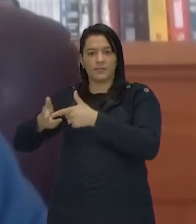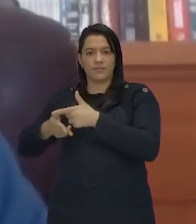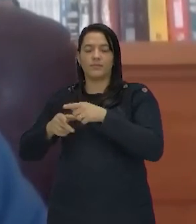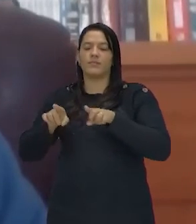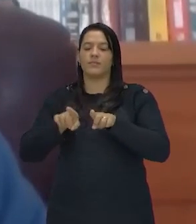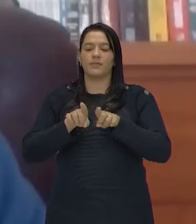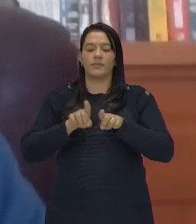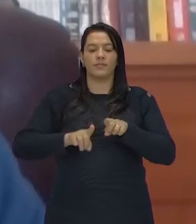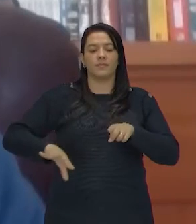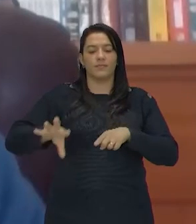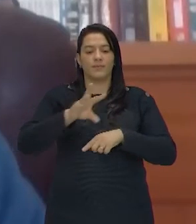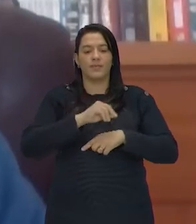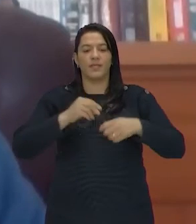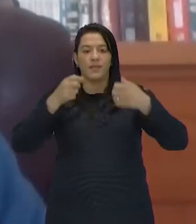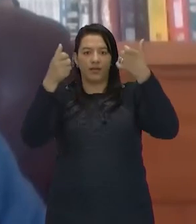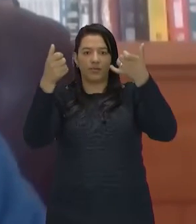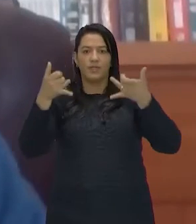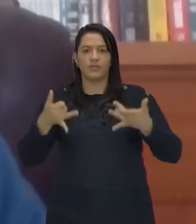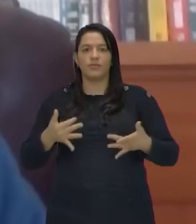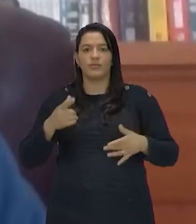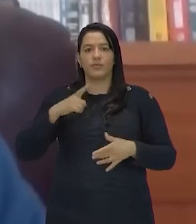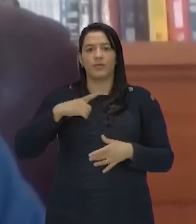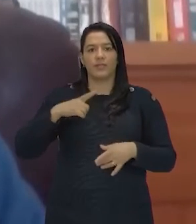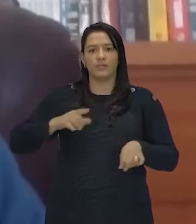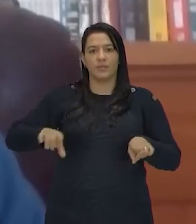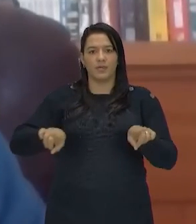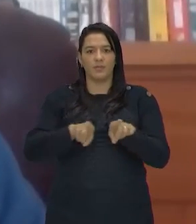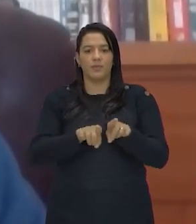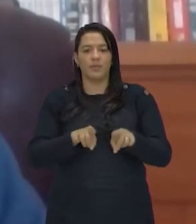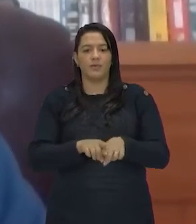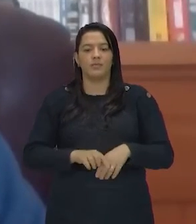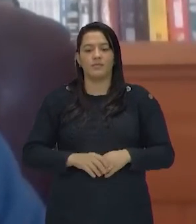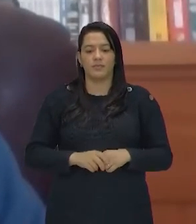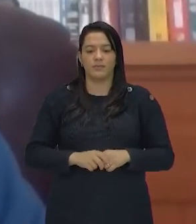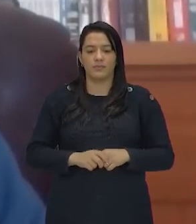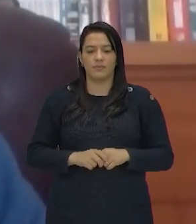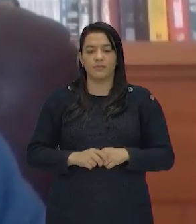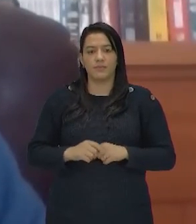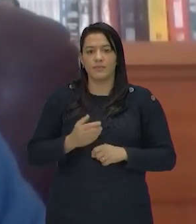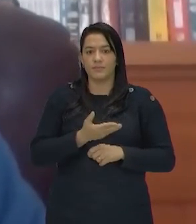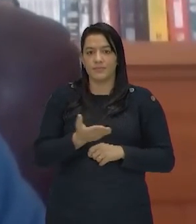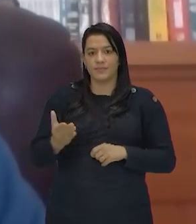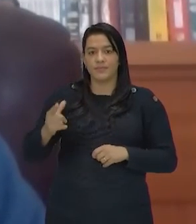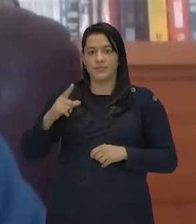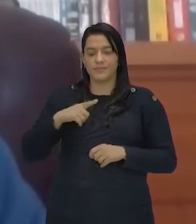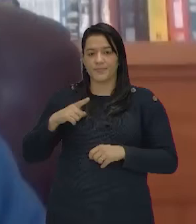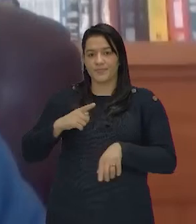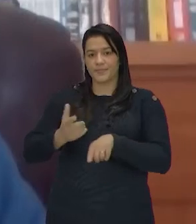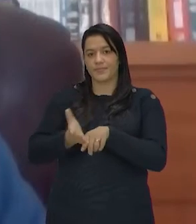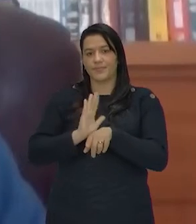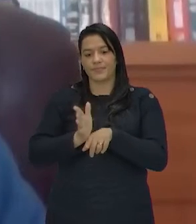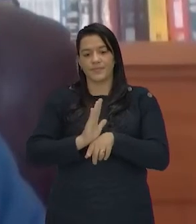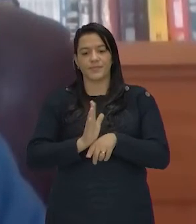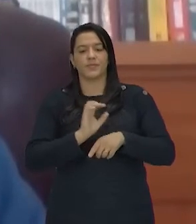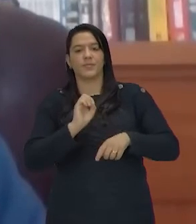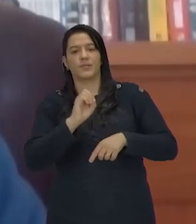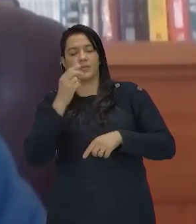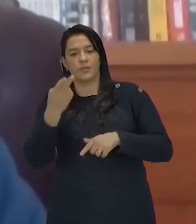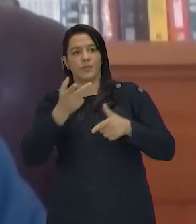nos quadrinhos, eu ia entender na hora de ouvir o que estavam falando no cinema ou nos